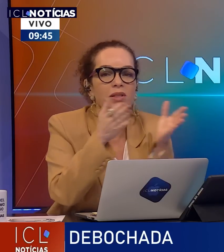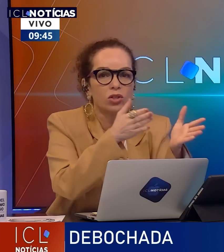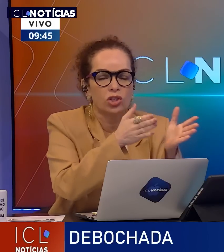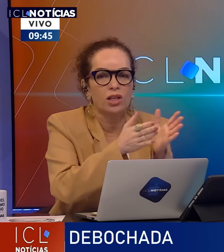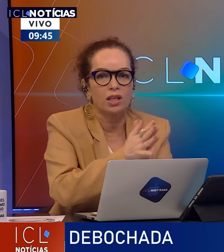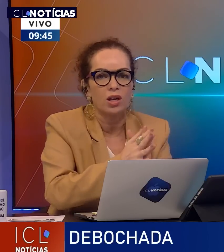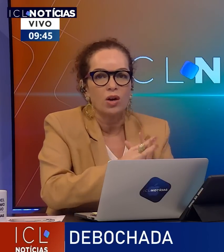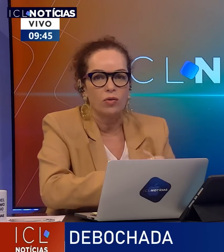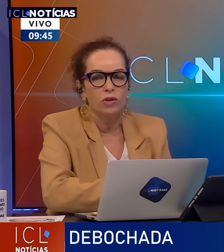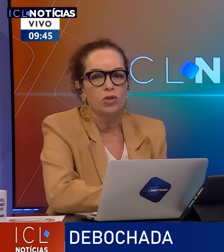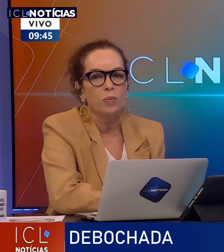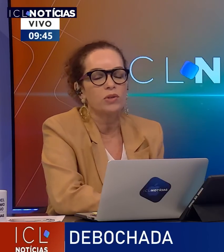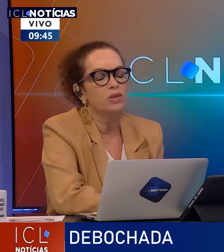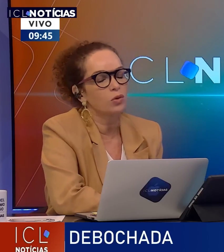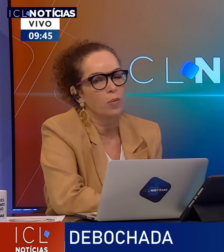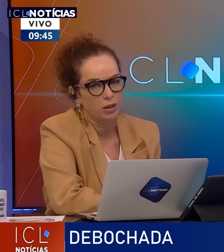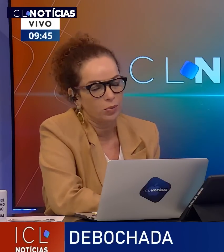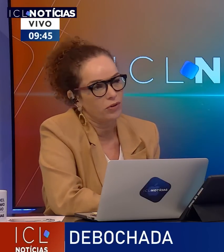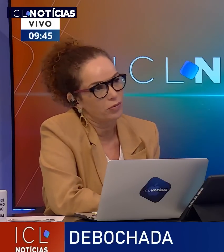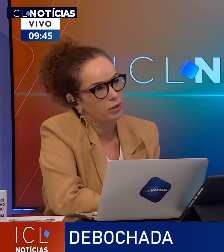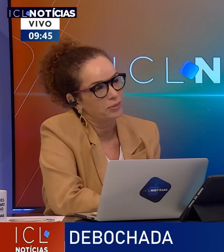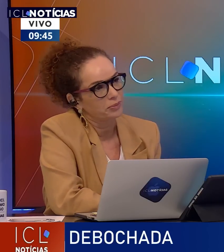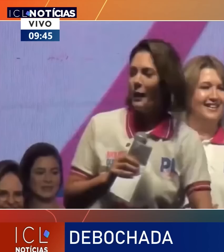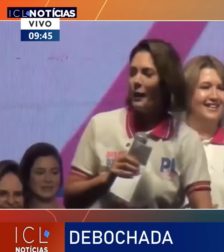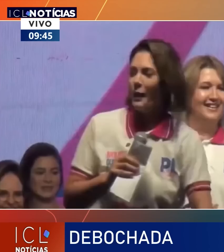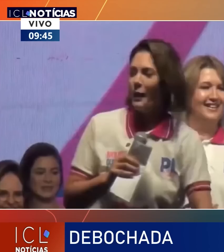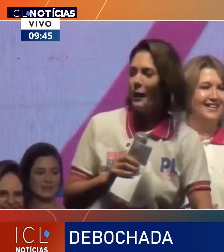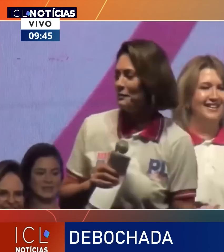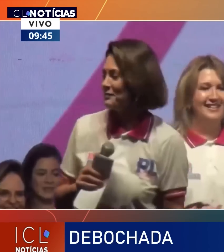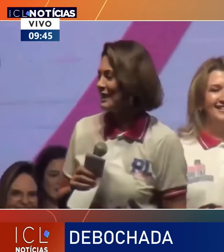Mas vamos assistir aqui o vídeo e depois vocês comentam, por favor.